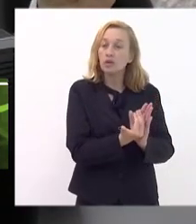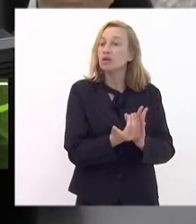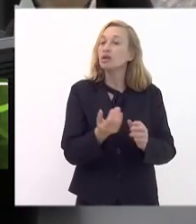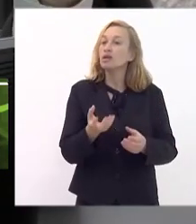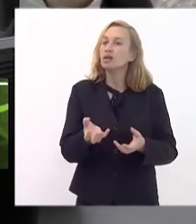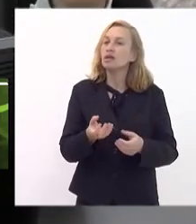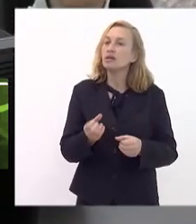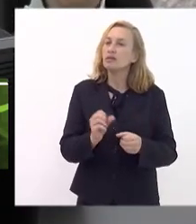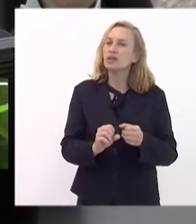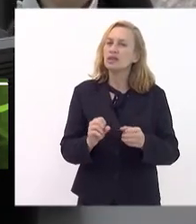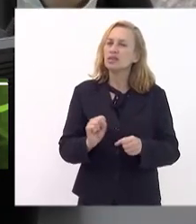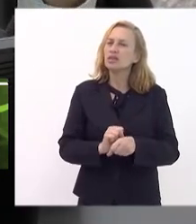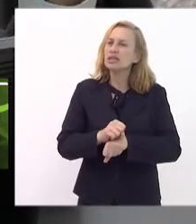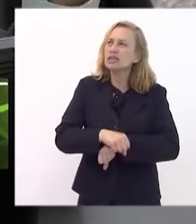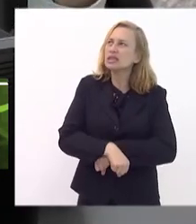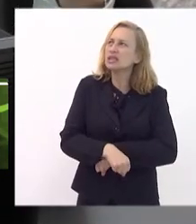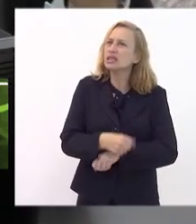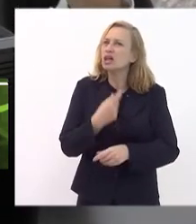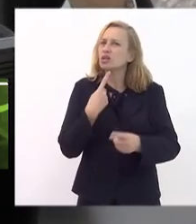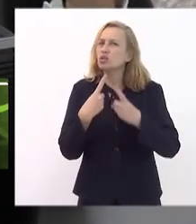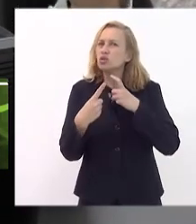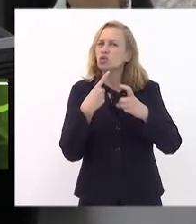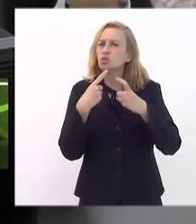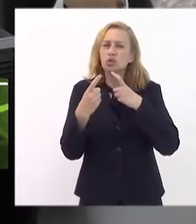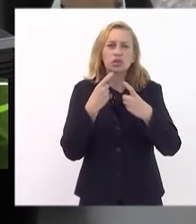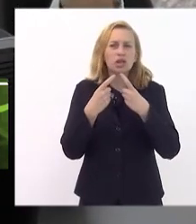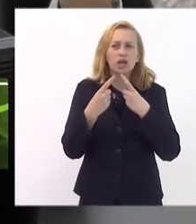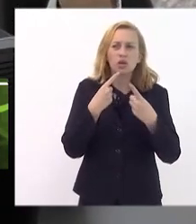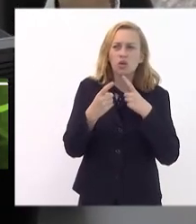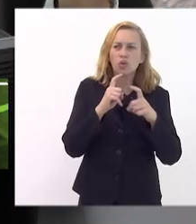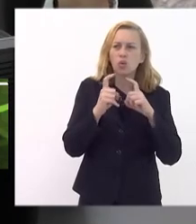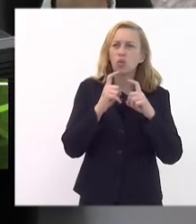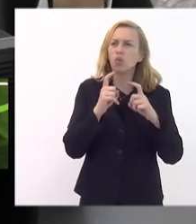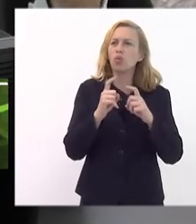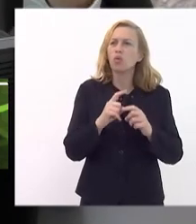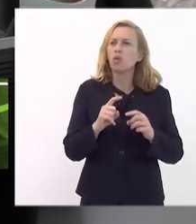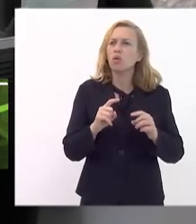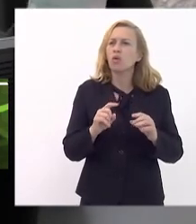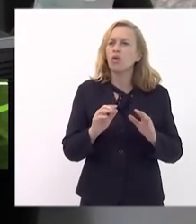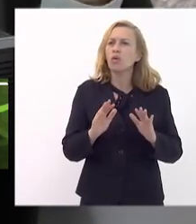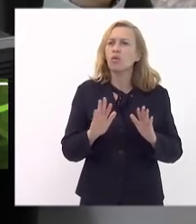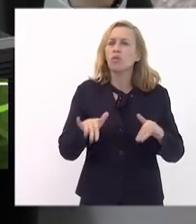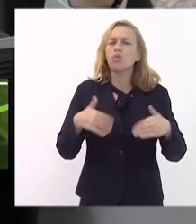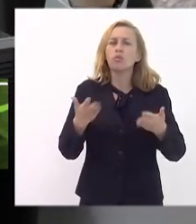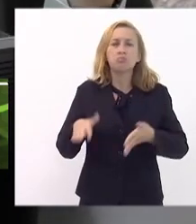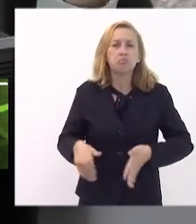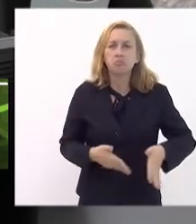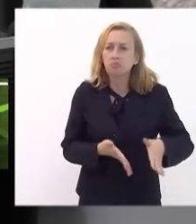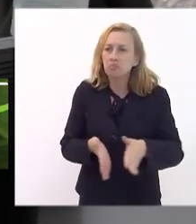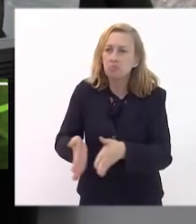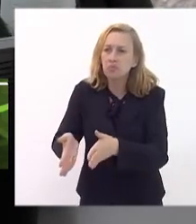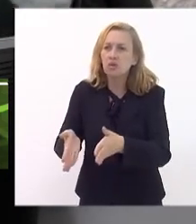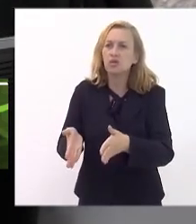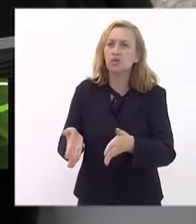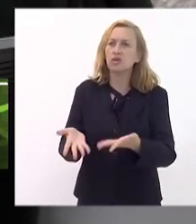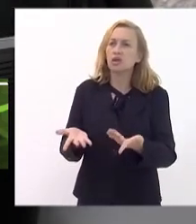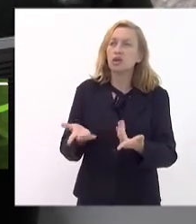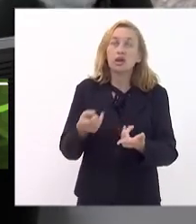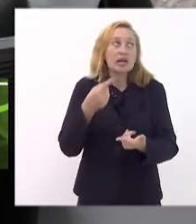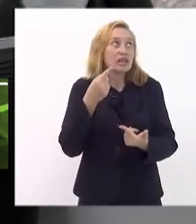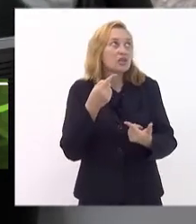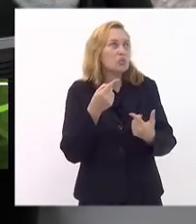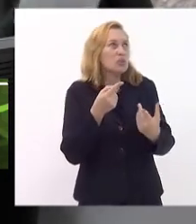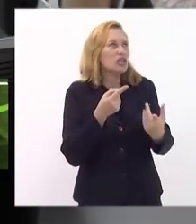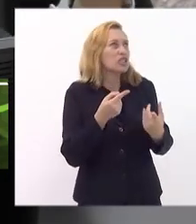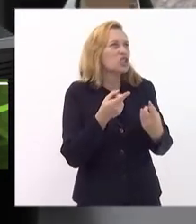algum seminário, alguma discussão sobre que procedimentos, não é uma discussão teórica